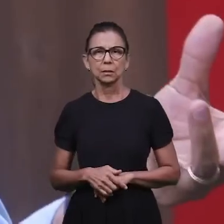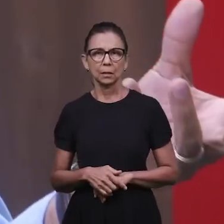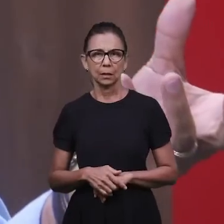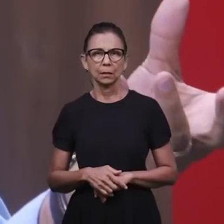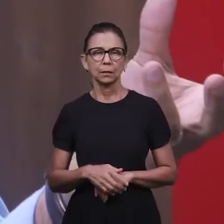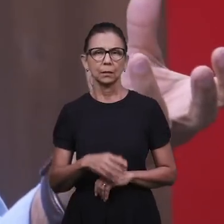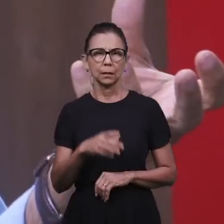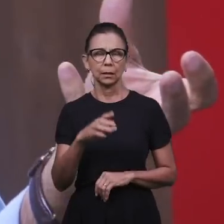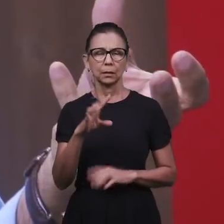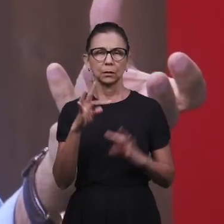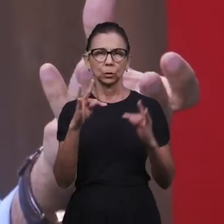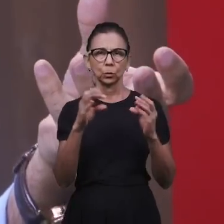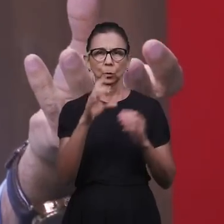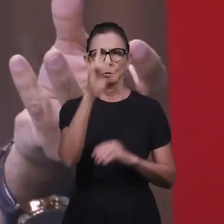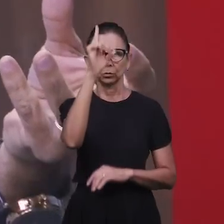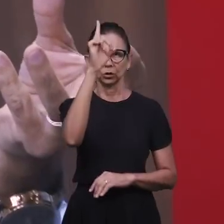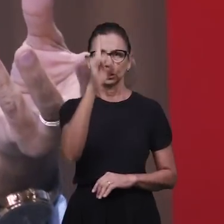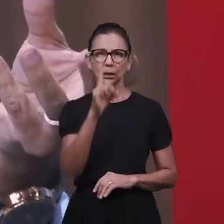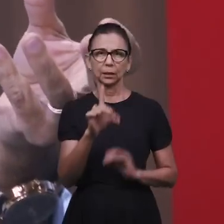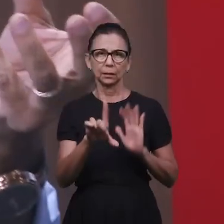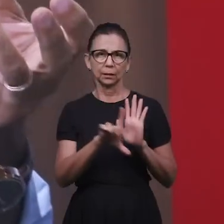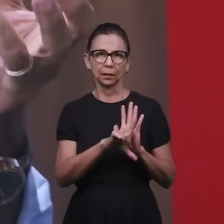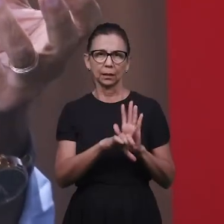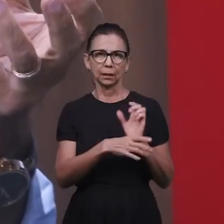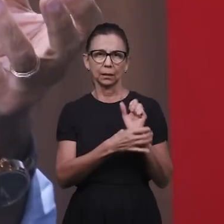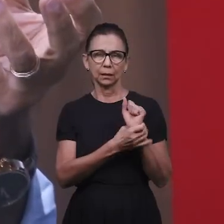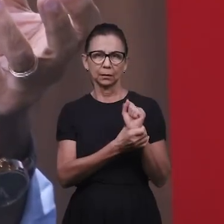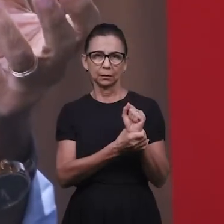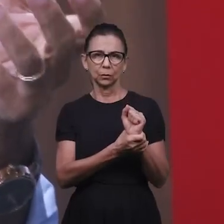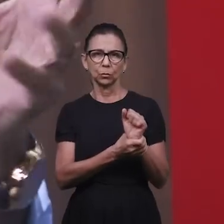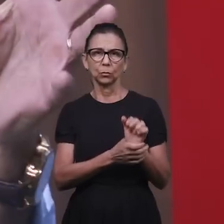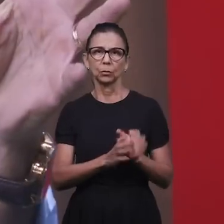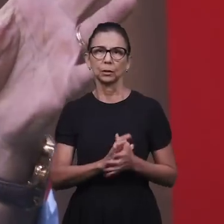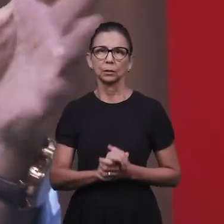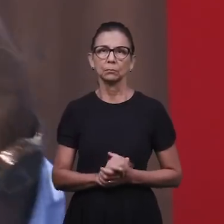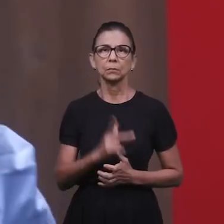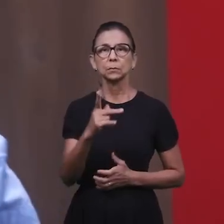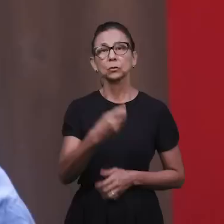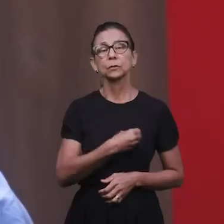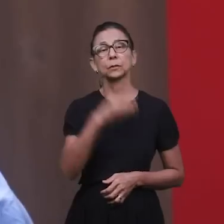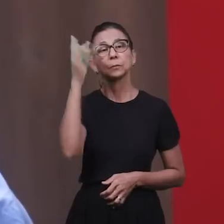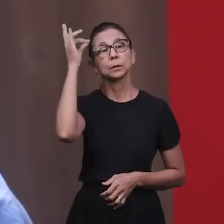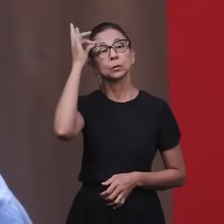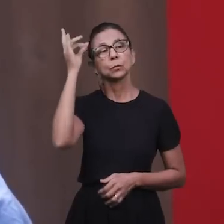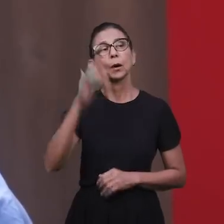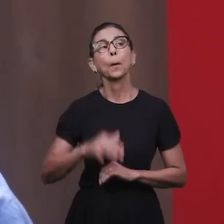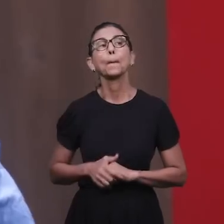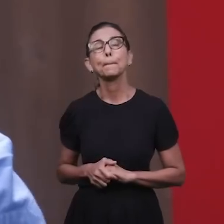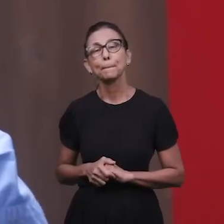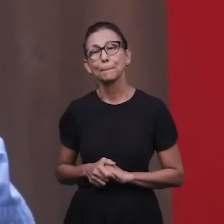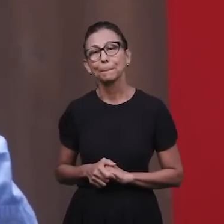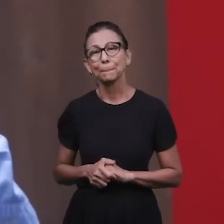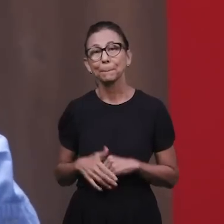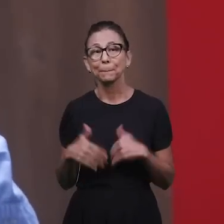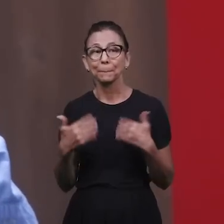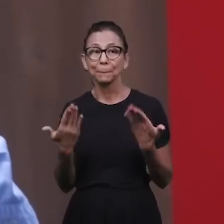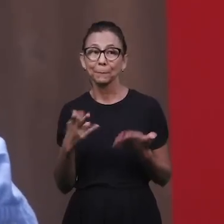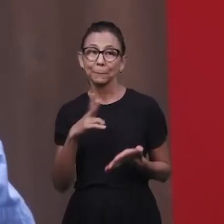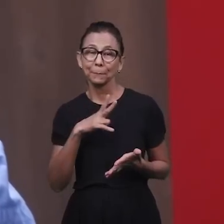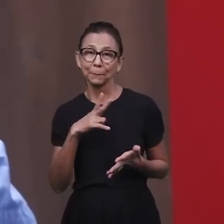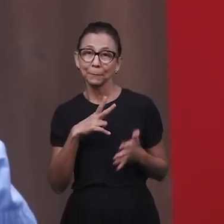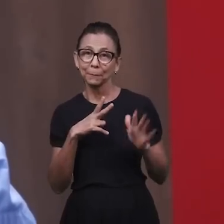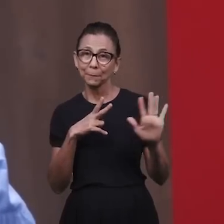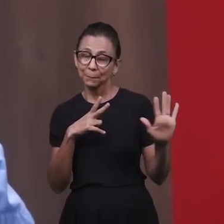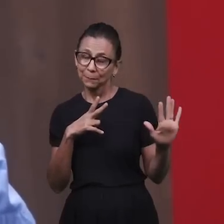pode fazer. Mas isso vai edificar a sua vida espiritual? Isso diz respeito a você, né? Mas isso